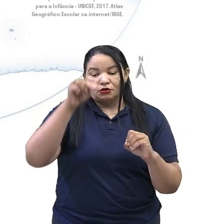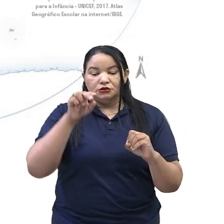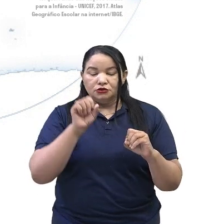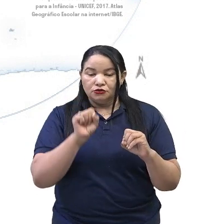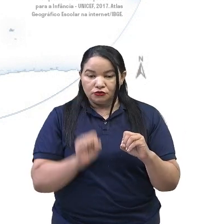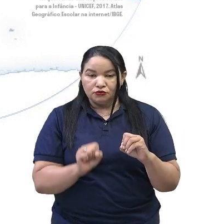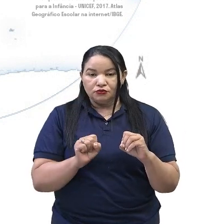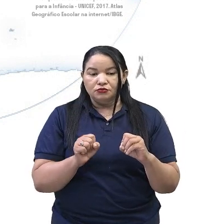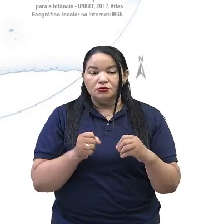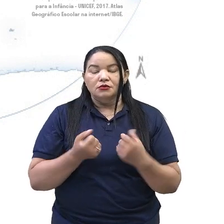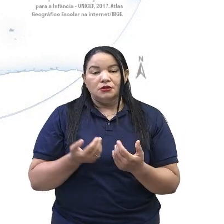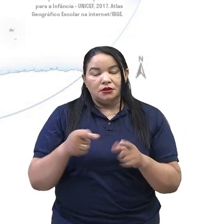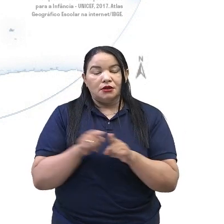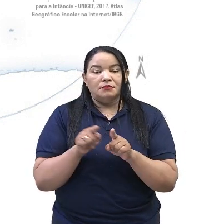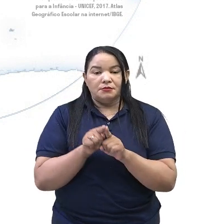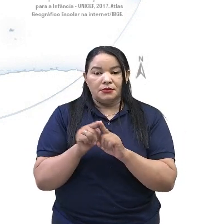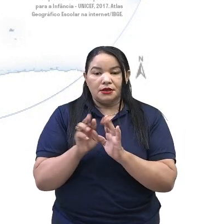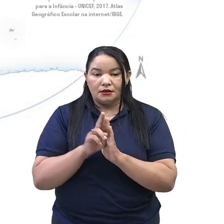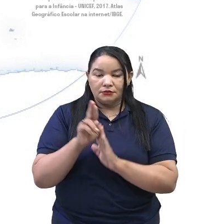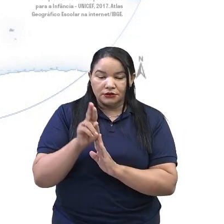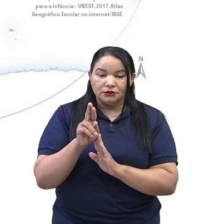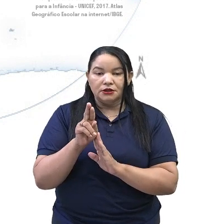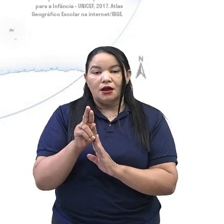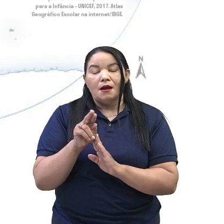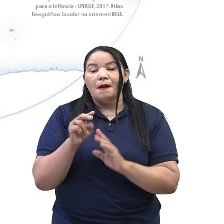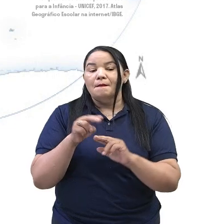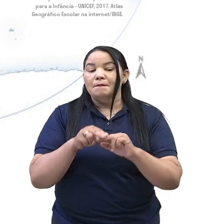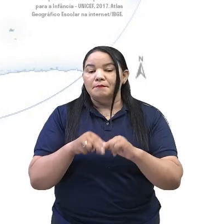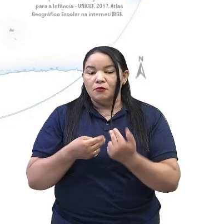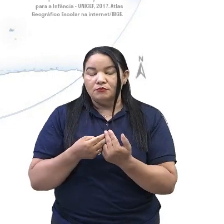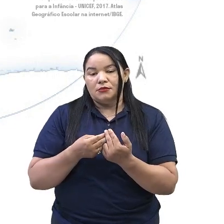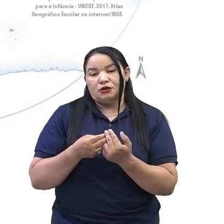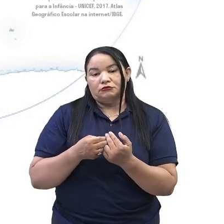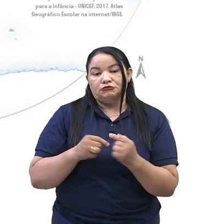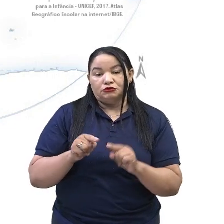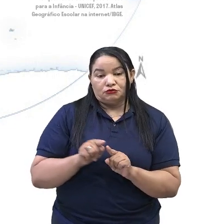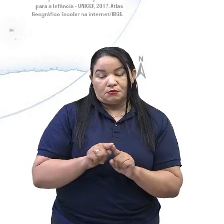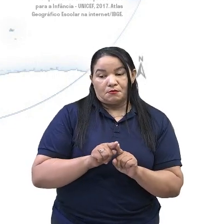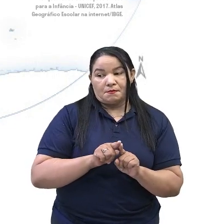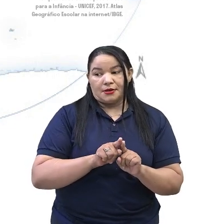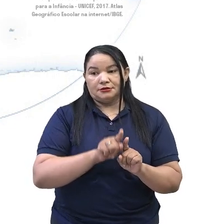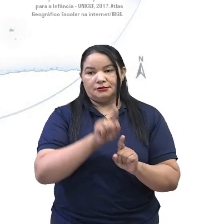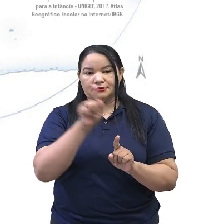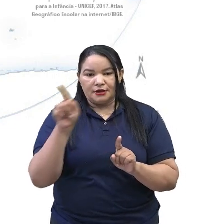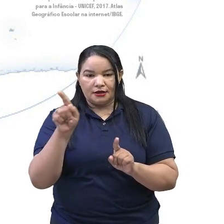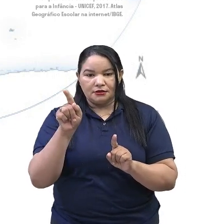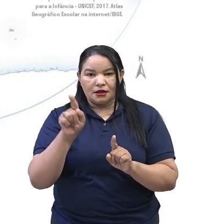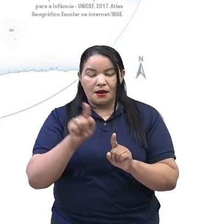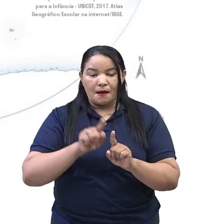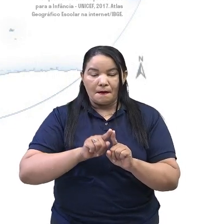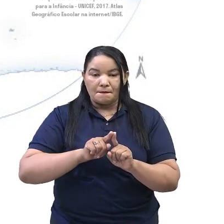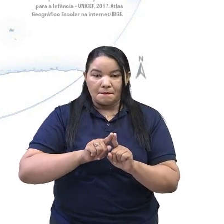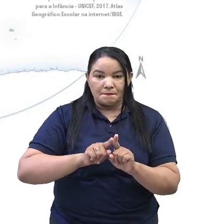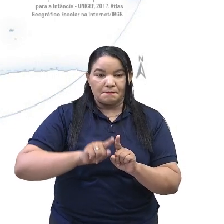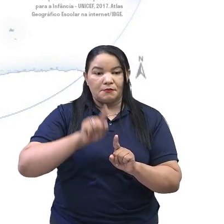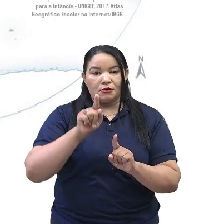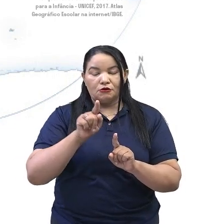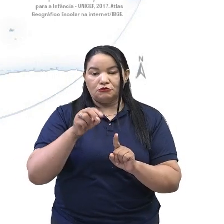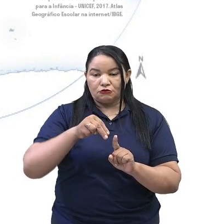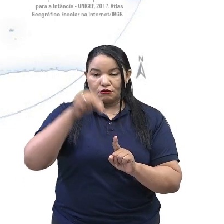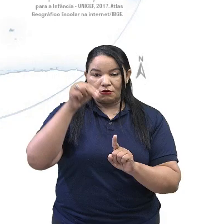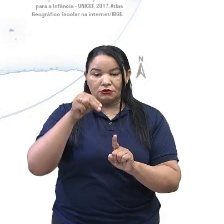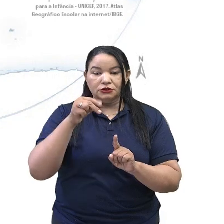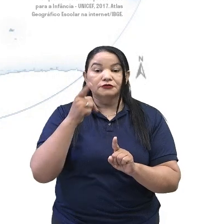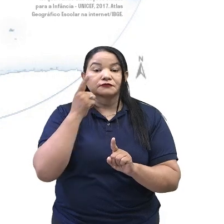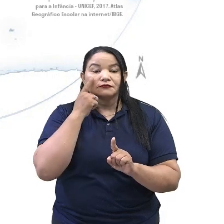sul. Ela pode ser representada por meio de uma seta, indicando onde está o norte, é o caso do nosso mapa,